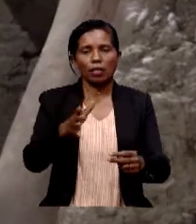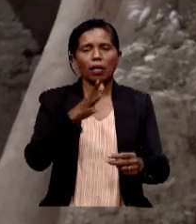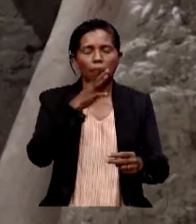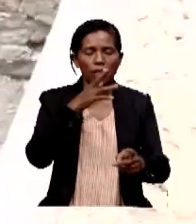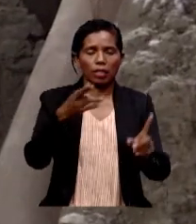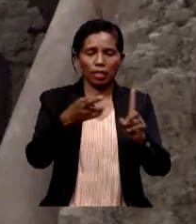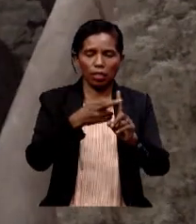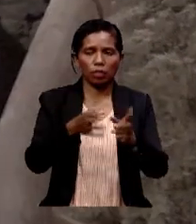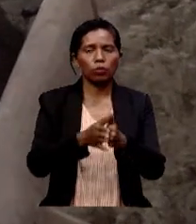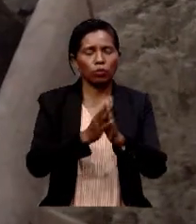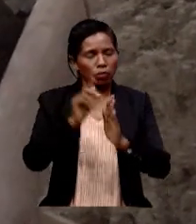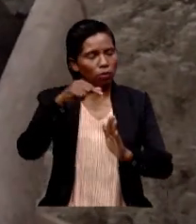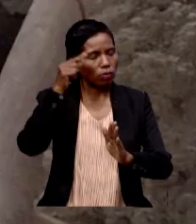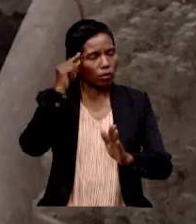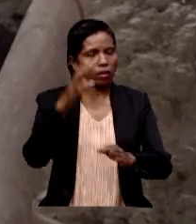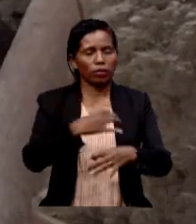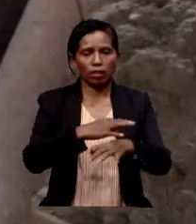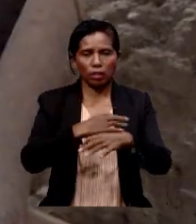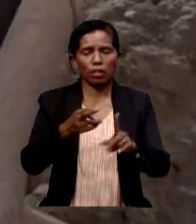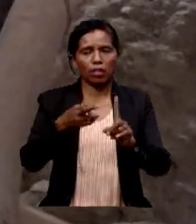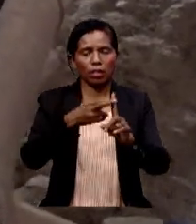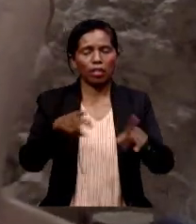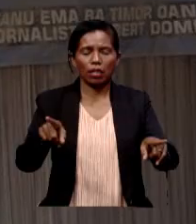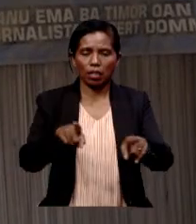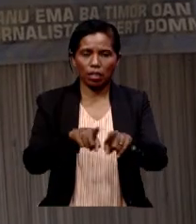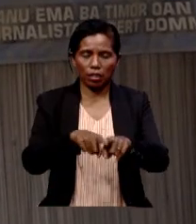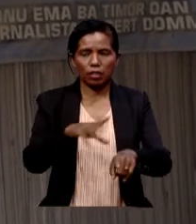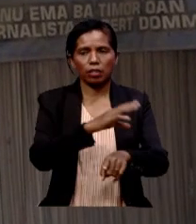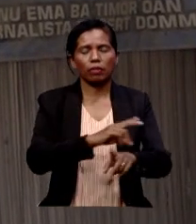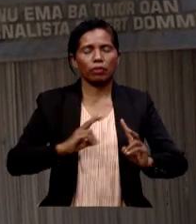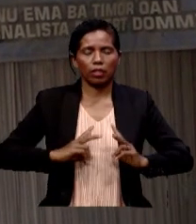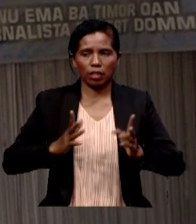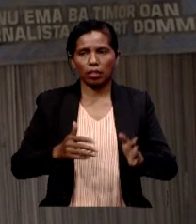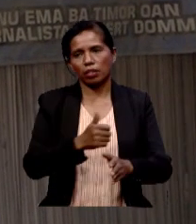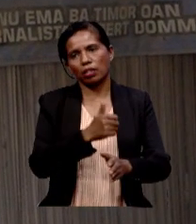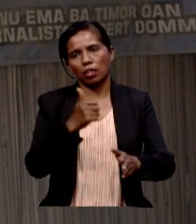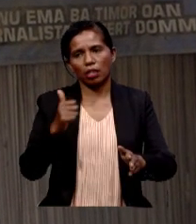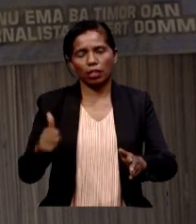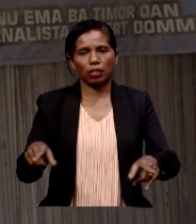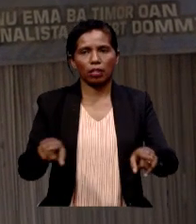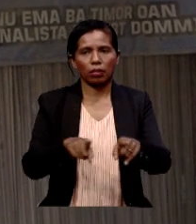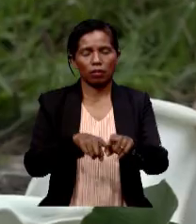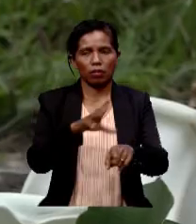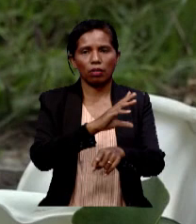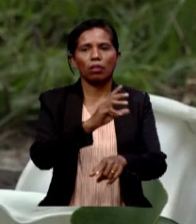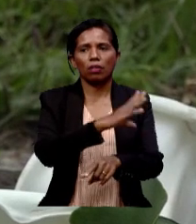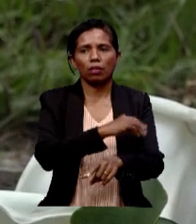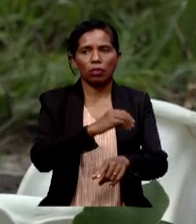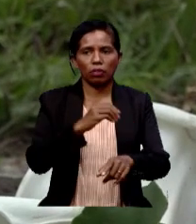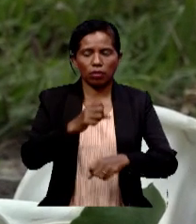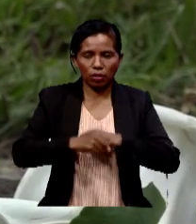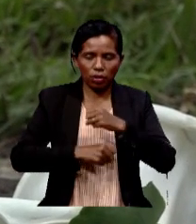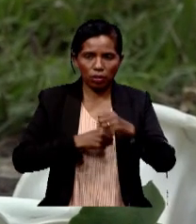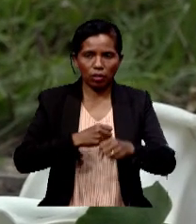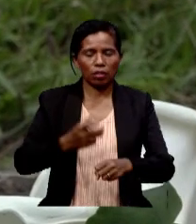governo, a tuhadia condição rate saudosa nian, hanesen herói Siraceluk, nebe estado reconhece sirne dedicação, no sacrifício